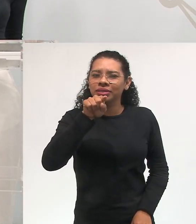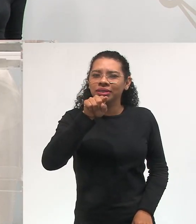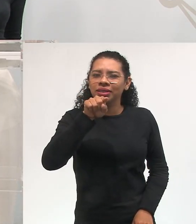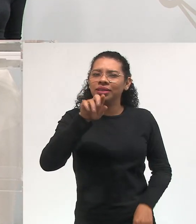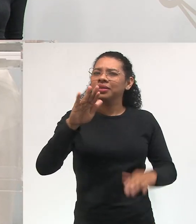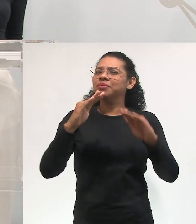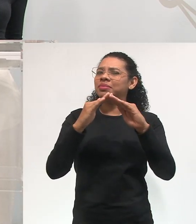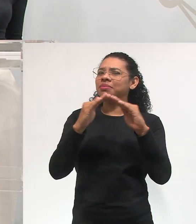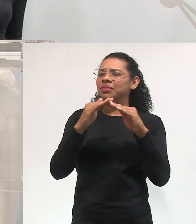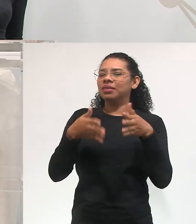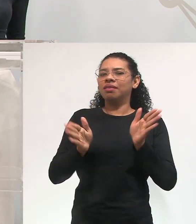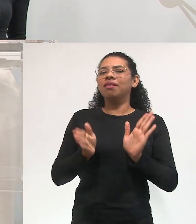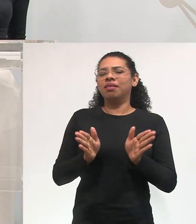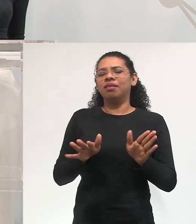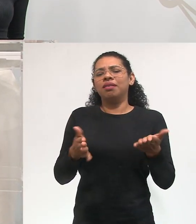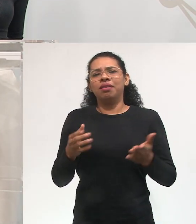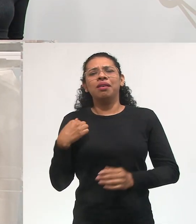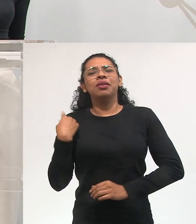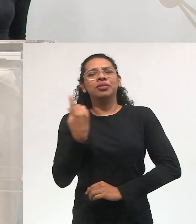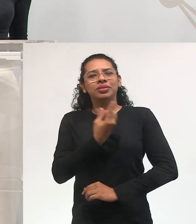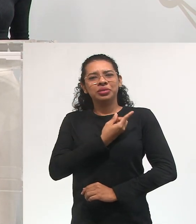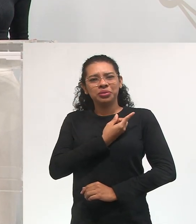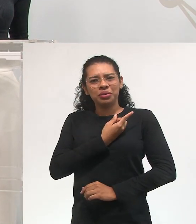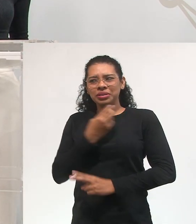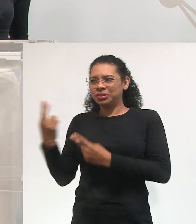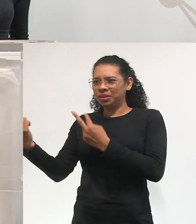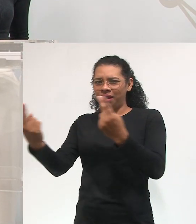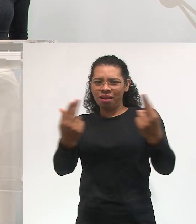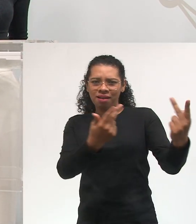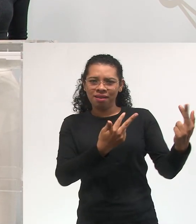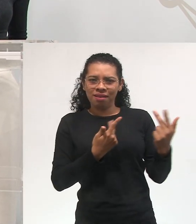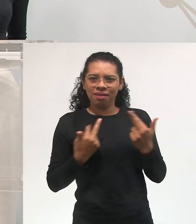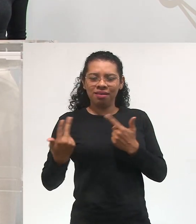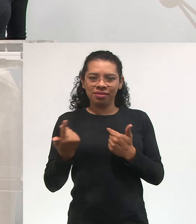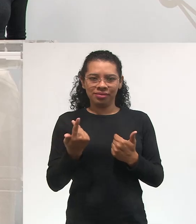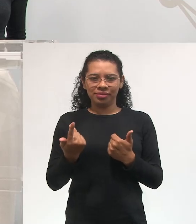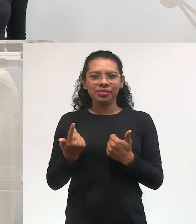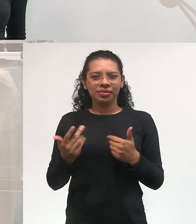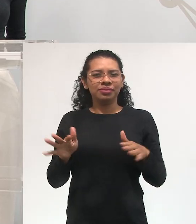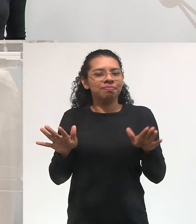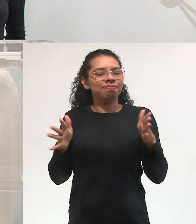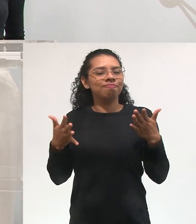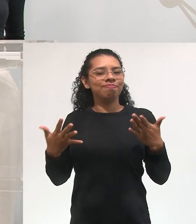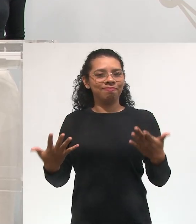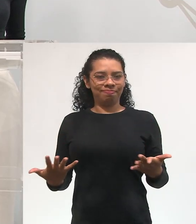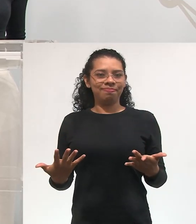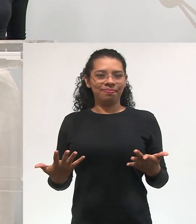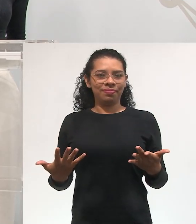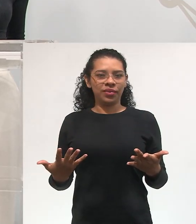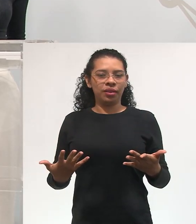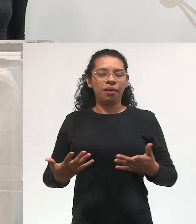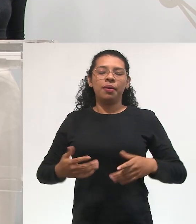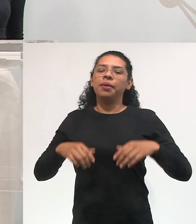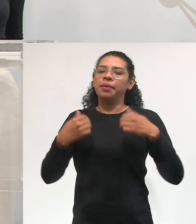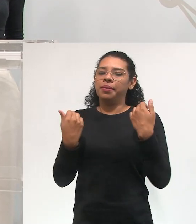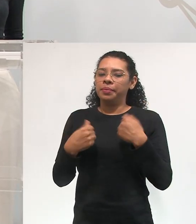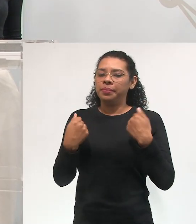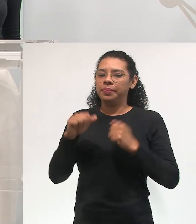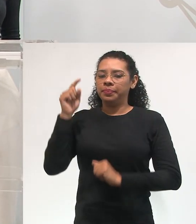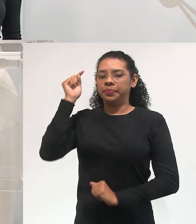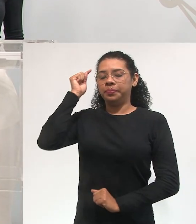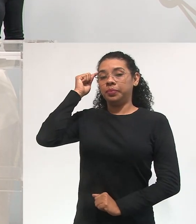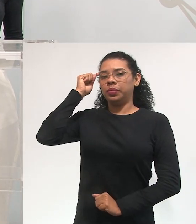Você aí de casa que está me assistindo agora, será que nós somos todos iguais? Então, vamos pensar que